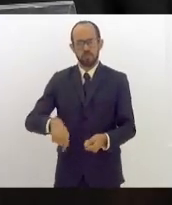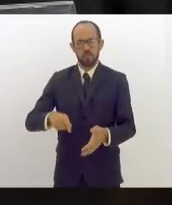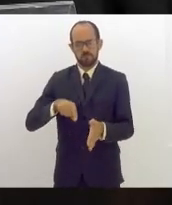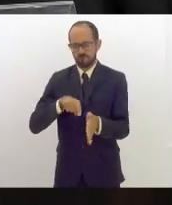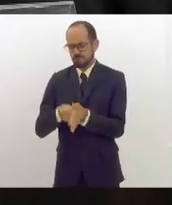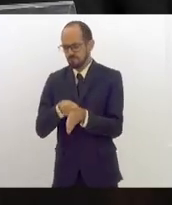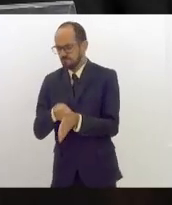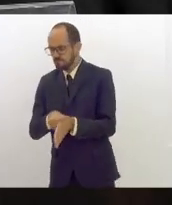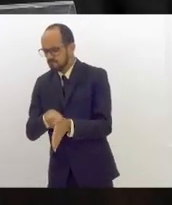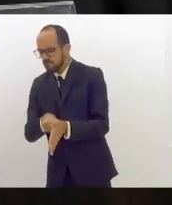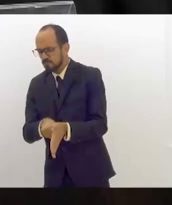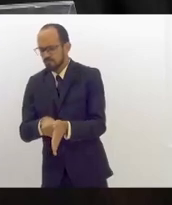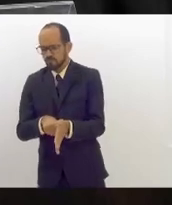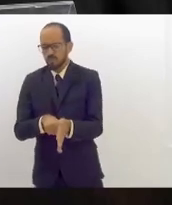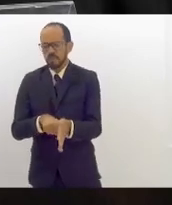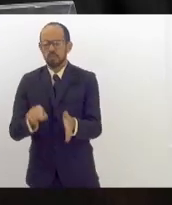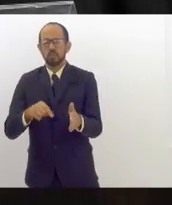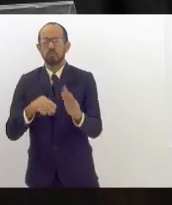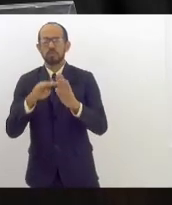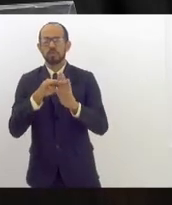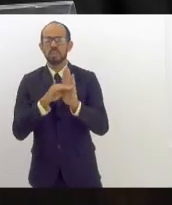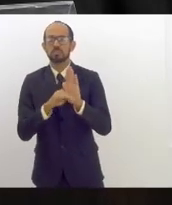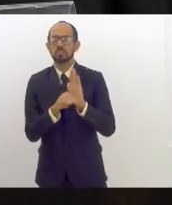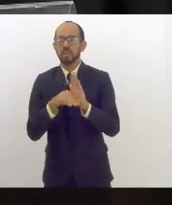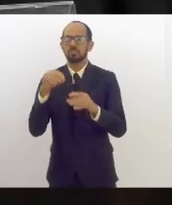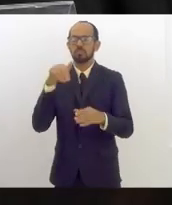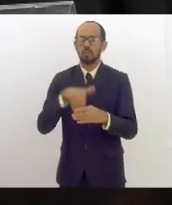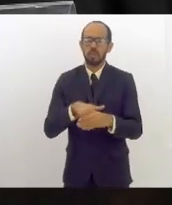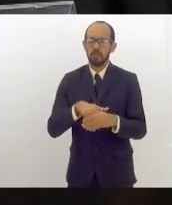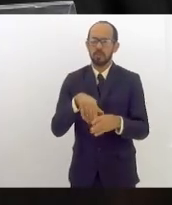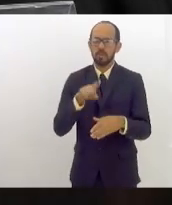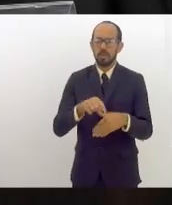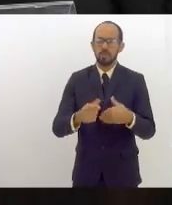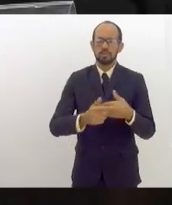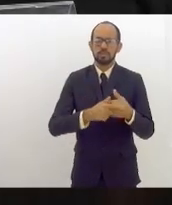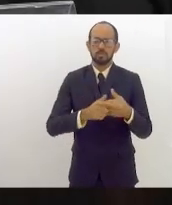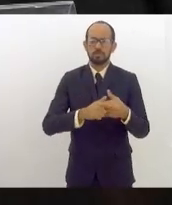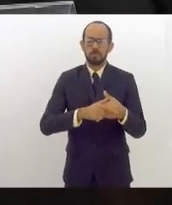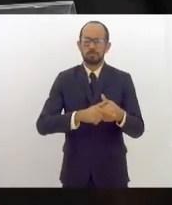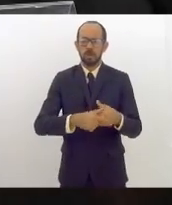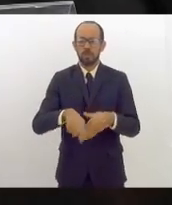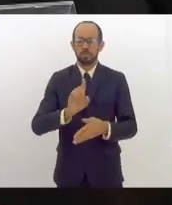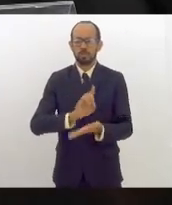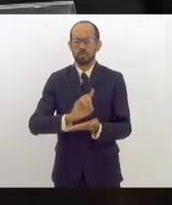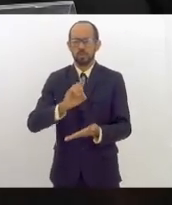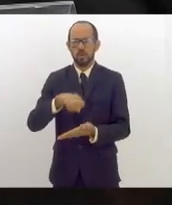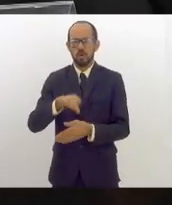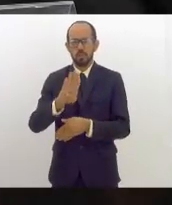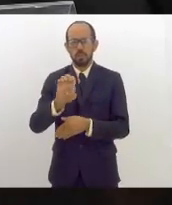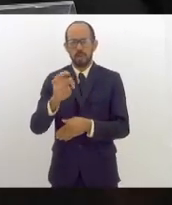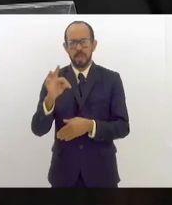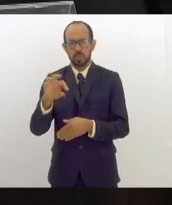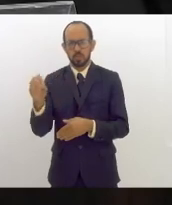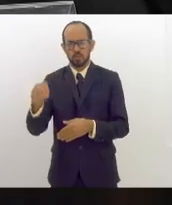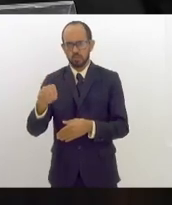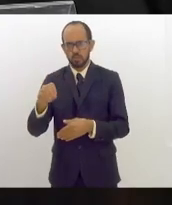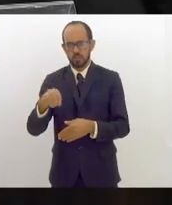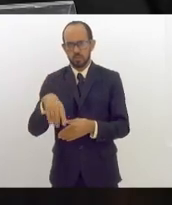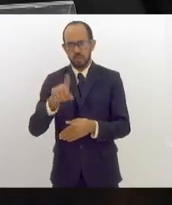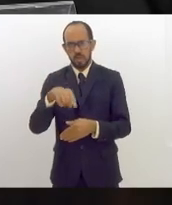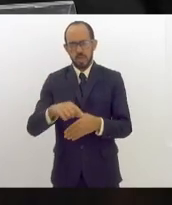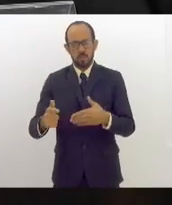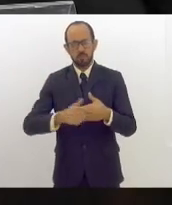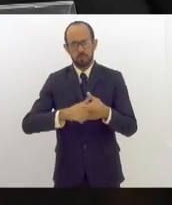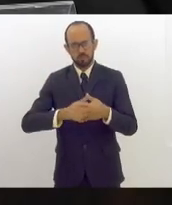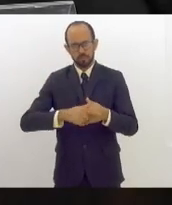e das urnas eletrônicas e esse foi o papel do Dr Beto Simonetti Este é o papel que ele